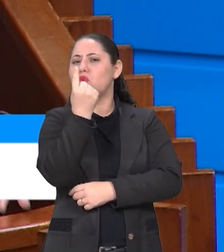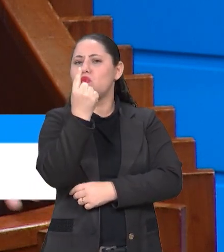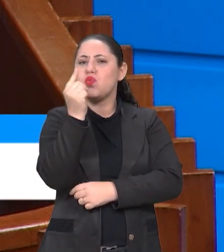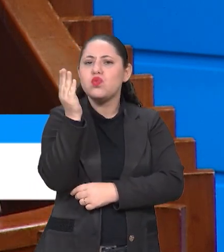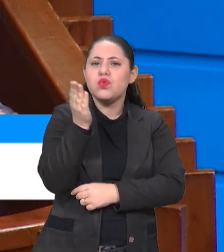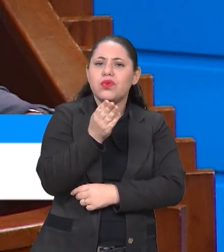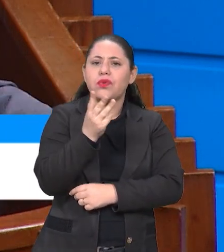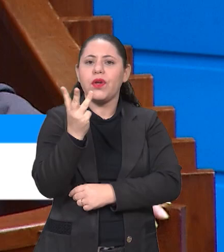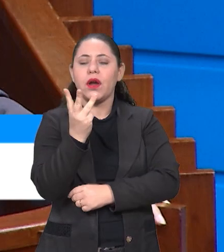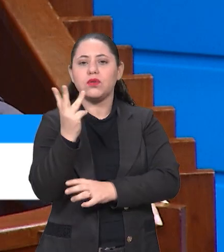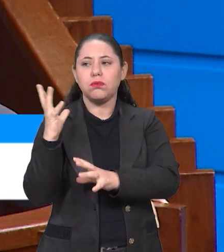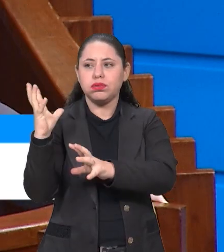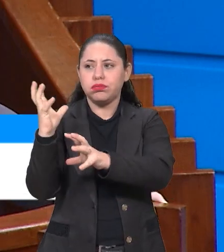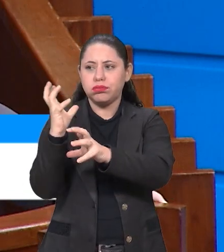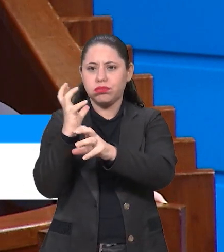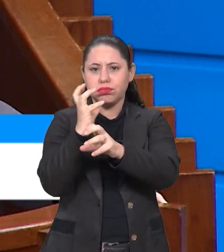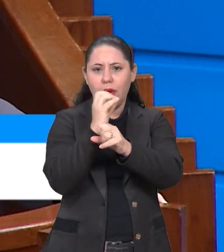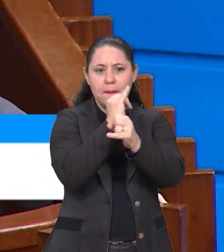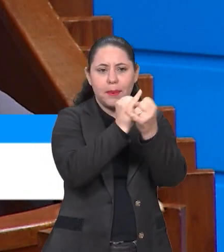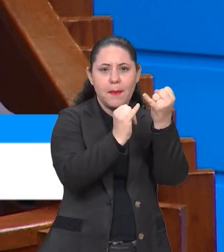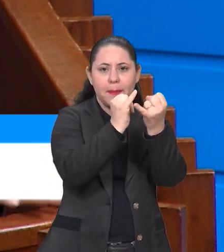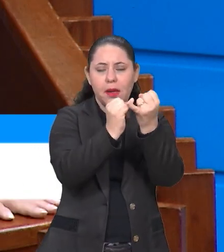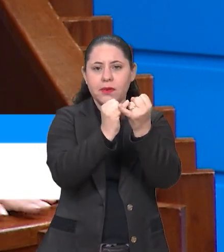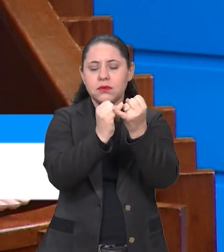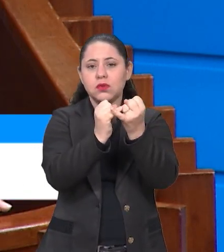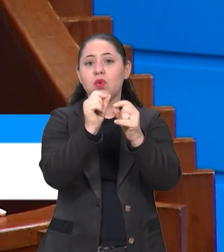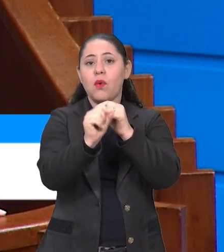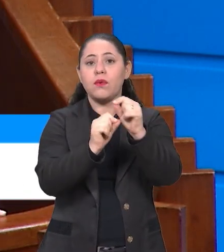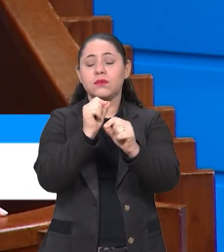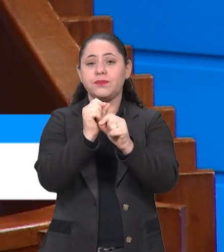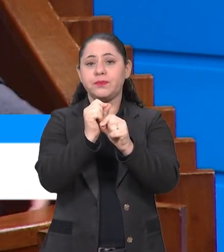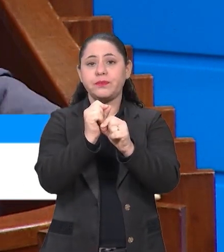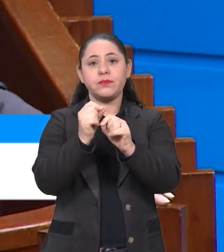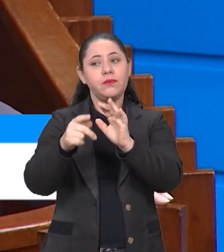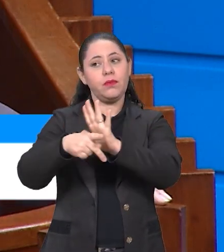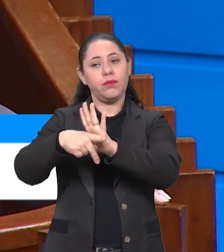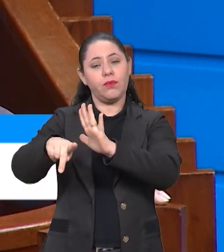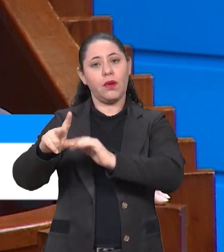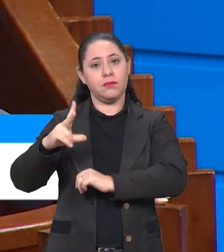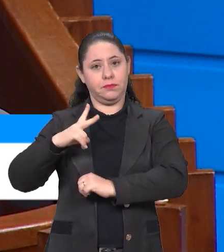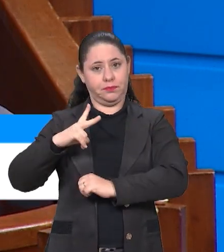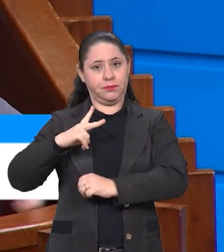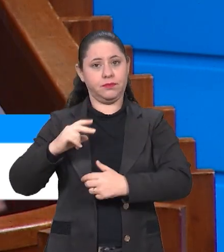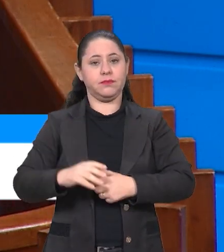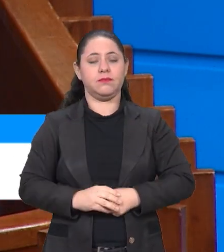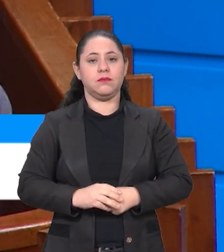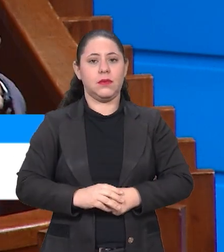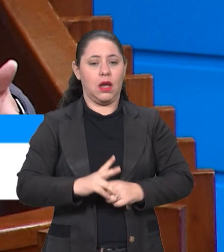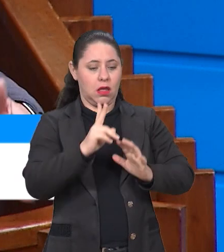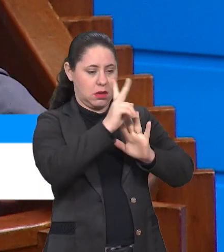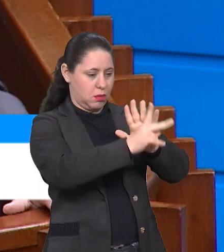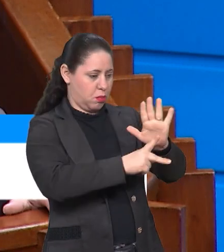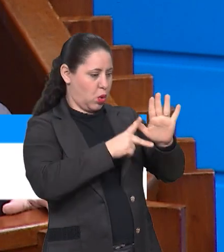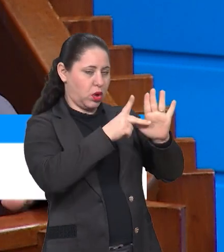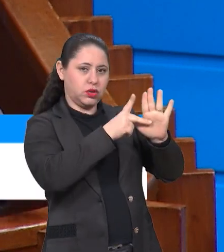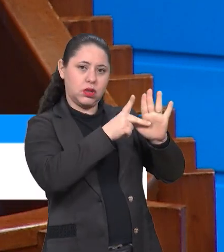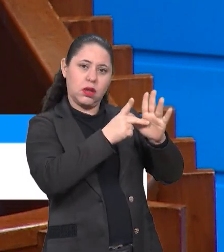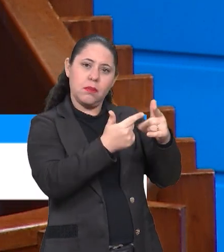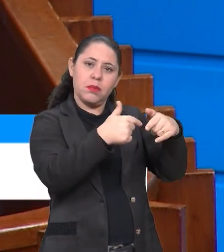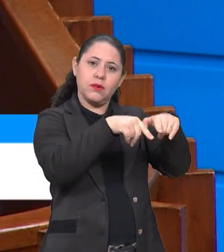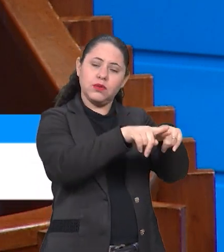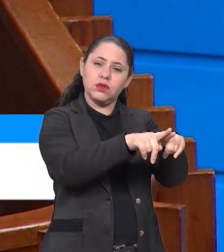quase um terço desse recurso programado para vir da iniciativa privada, com projetos